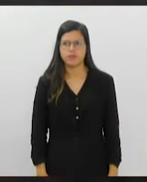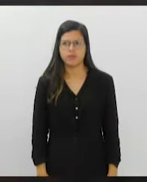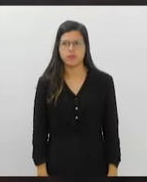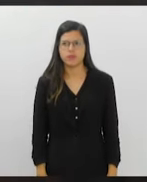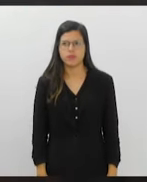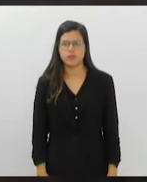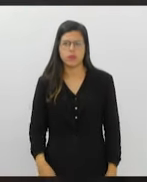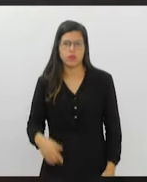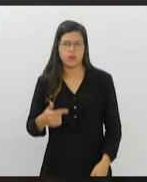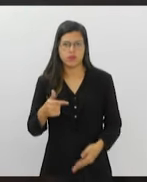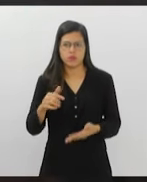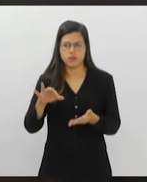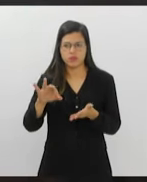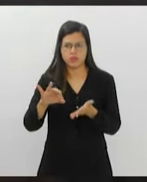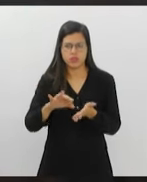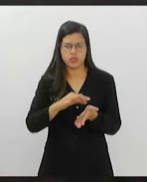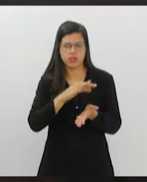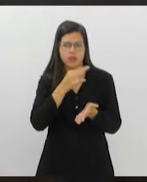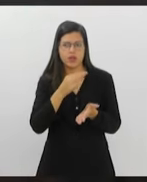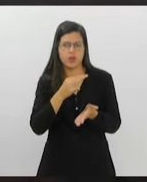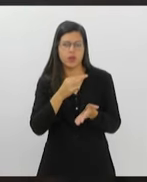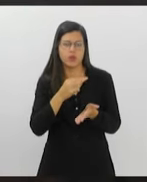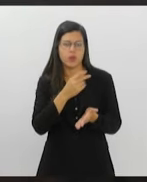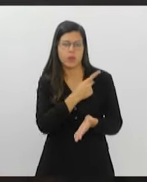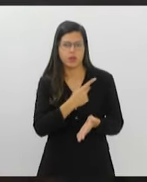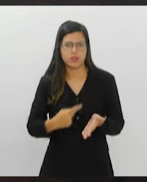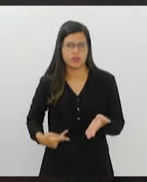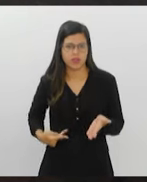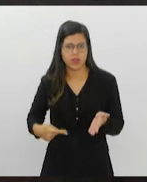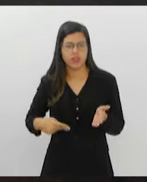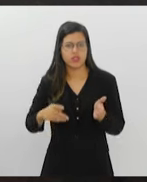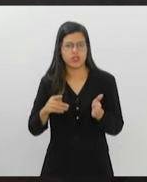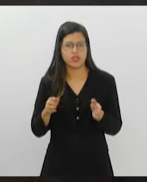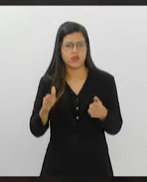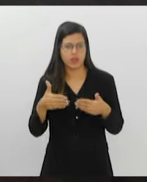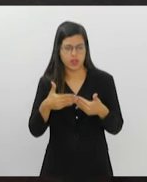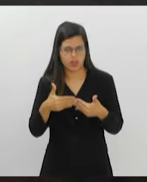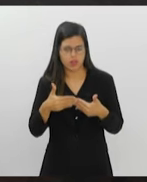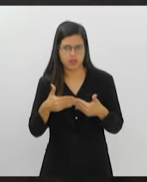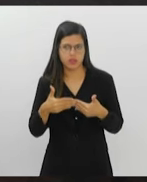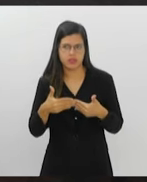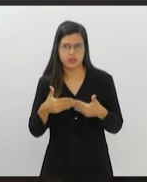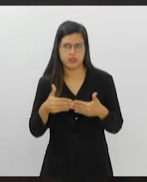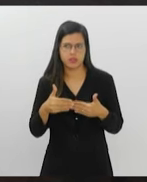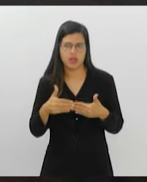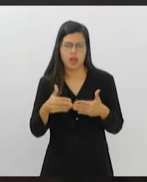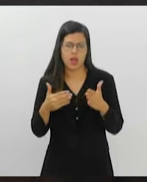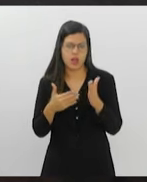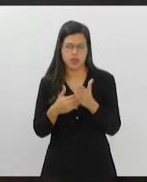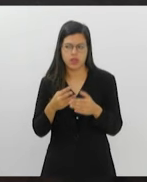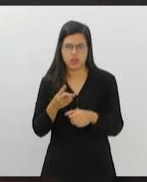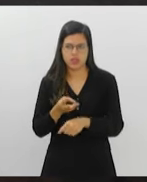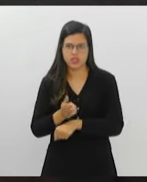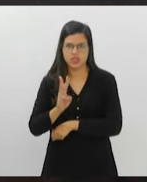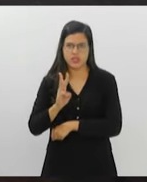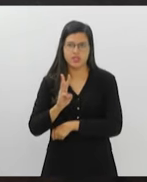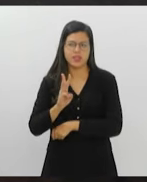Não havendo mais oradores inscritos, a presidência suspende os trabalhos da sessão até às 15